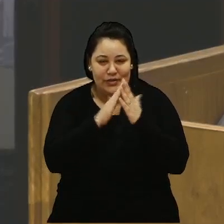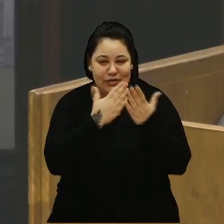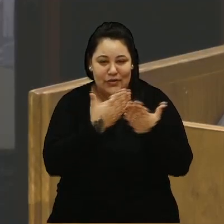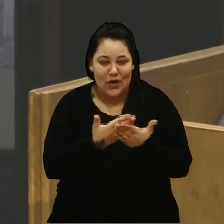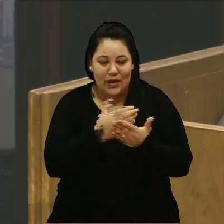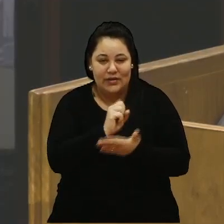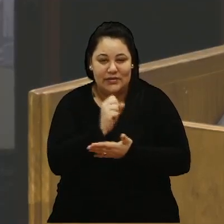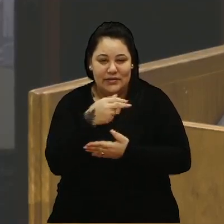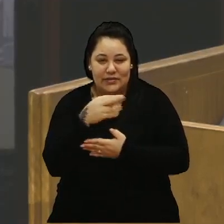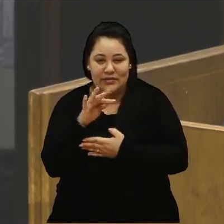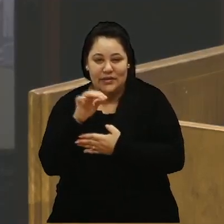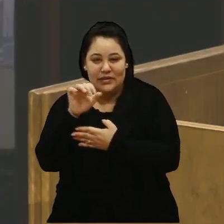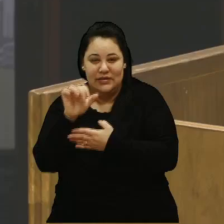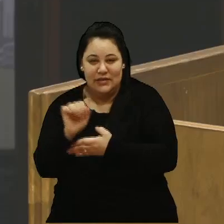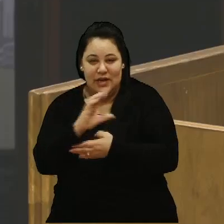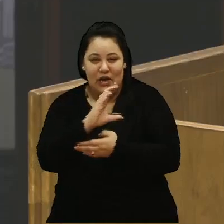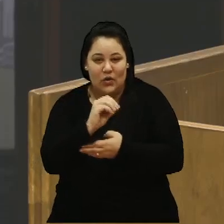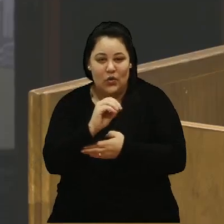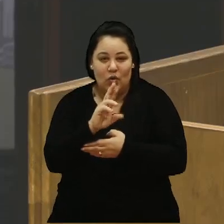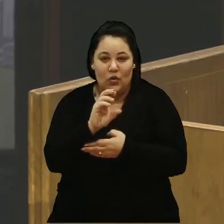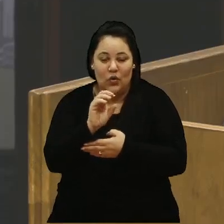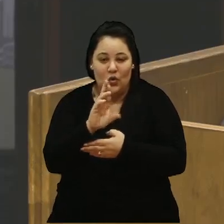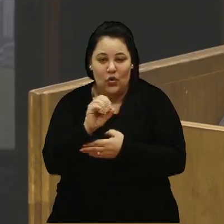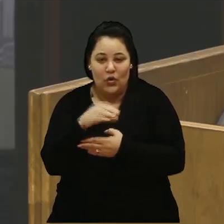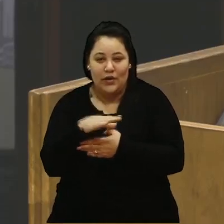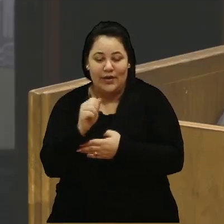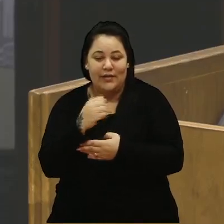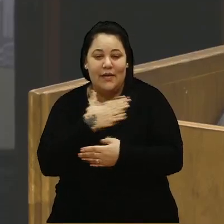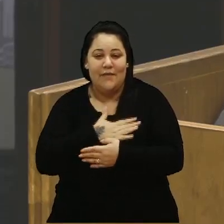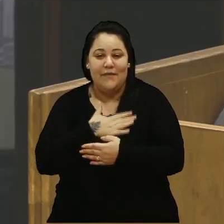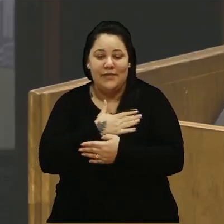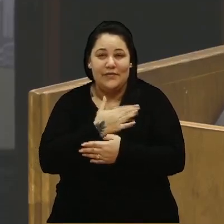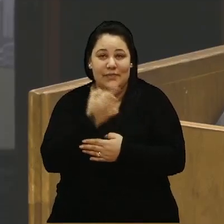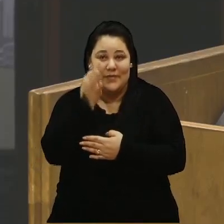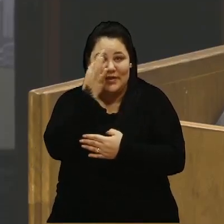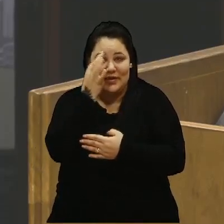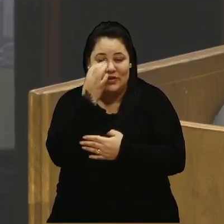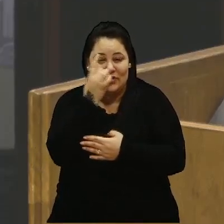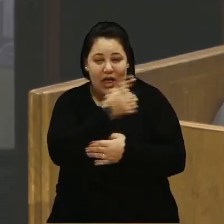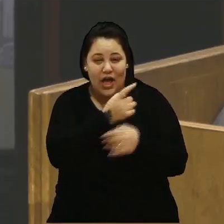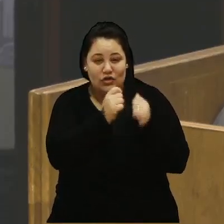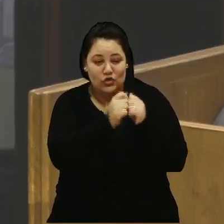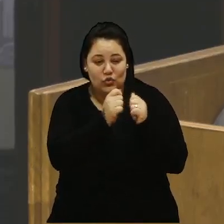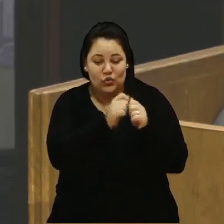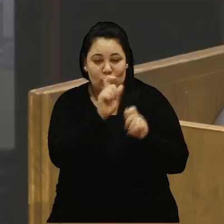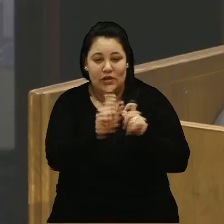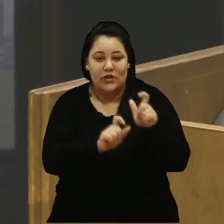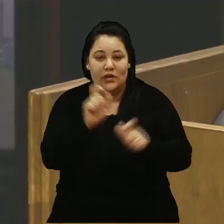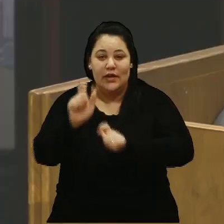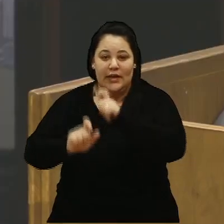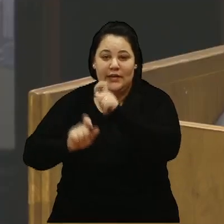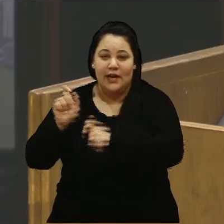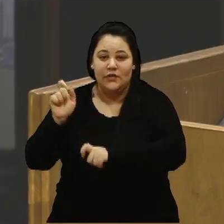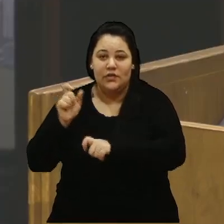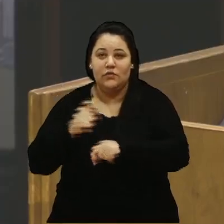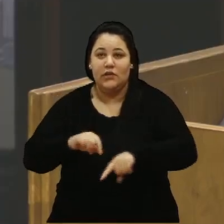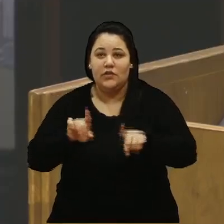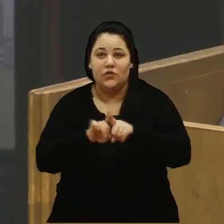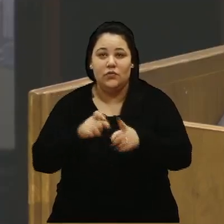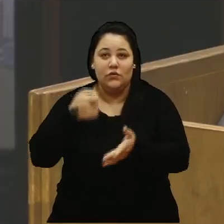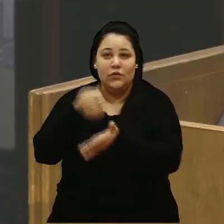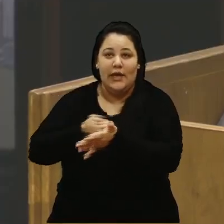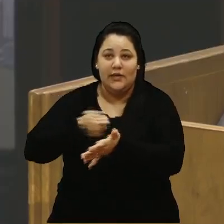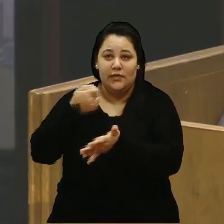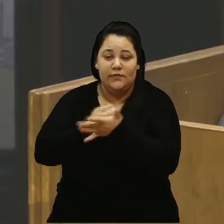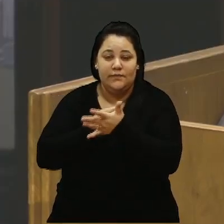Corona, fico feliz porque eu estava lá. Estava lá junto com aquelas pessoas que lutavam pelo direito à